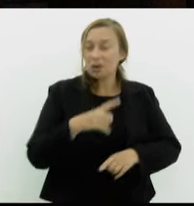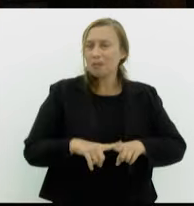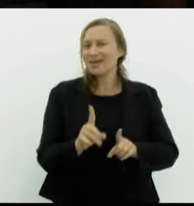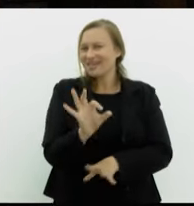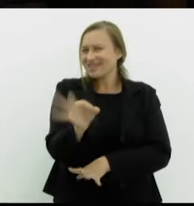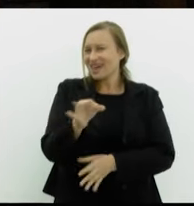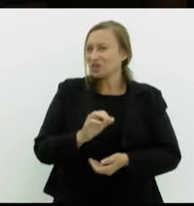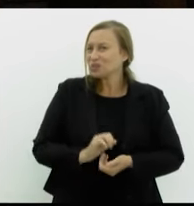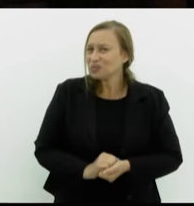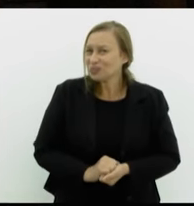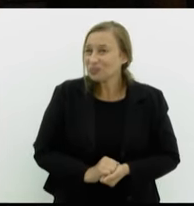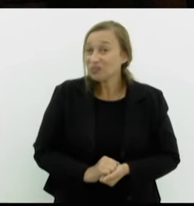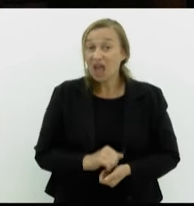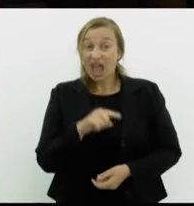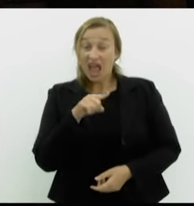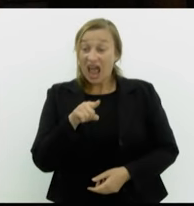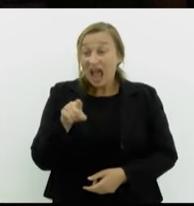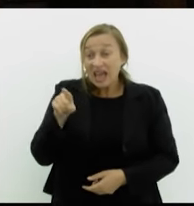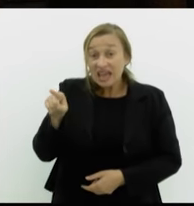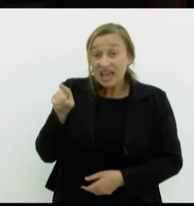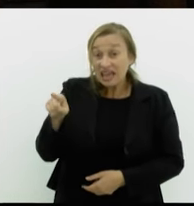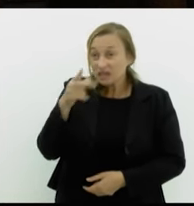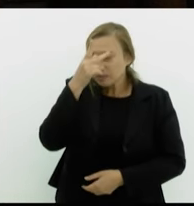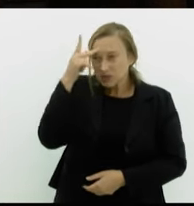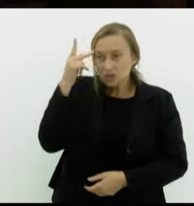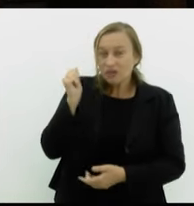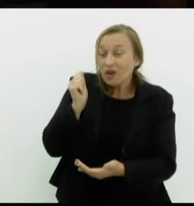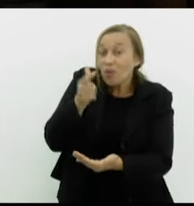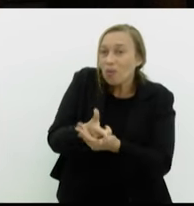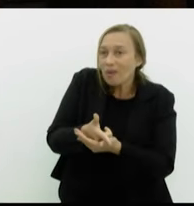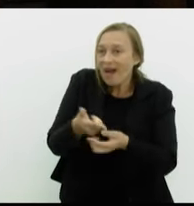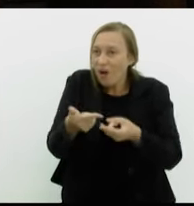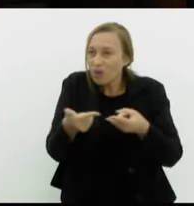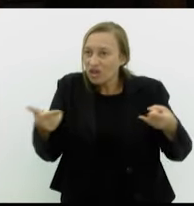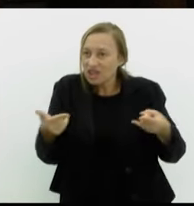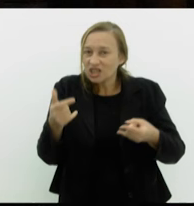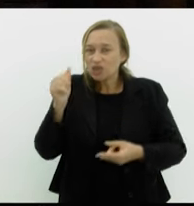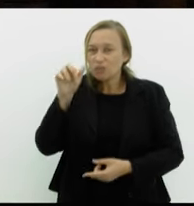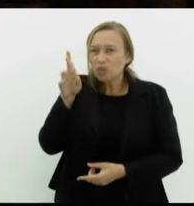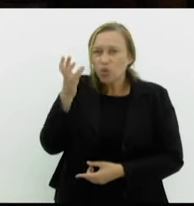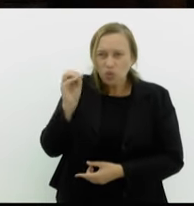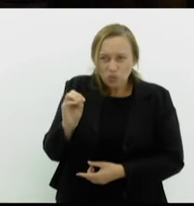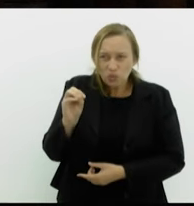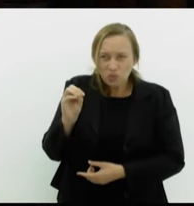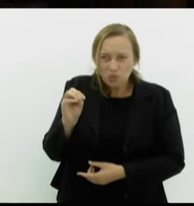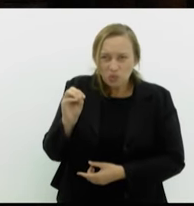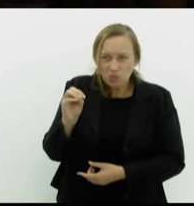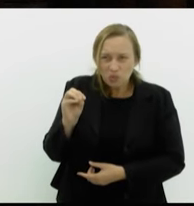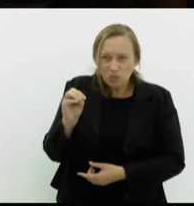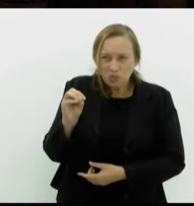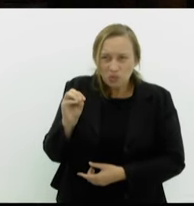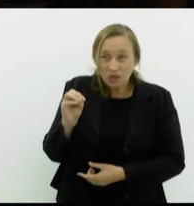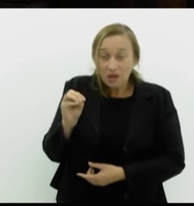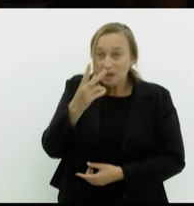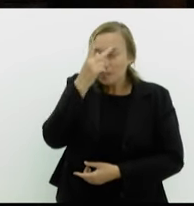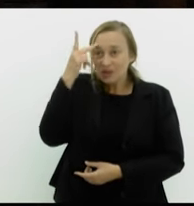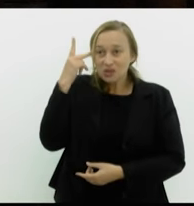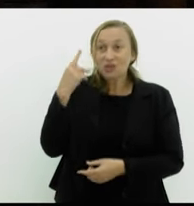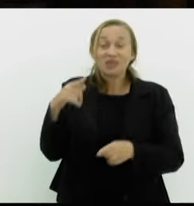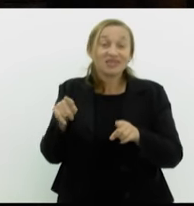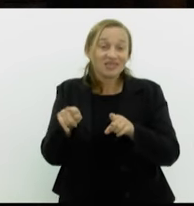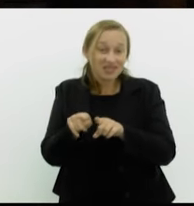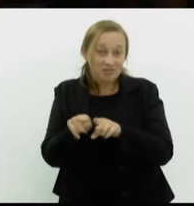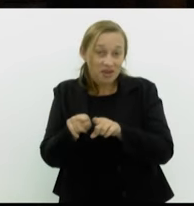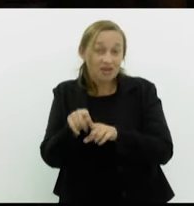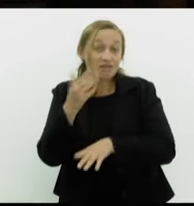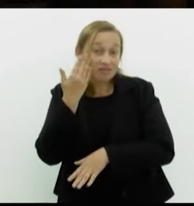óbvio, aquelas pessoas que vão comprar o ingresso do Bruno Mars são pessoas também